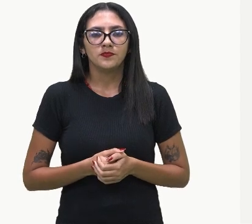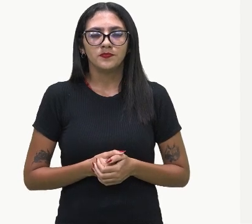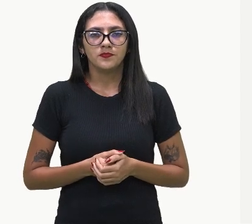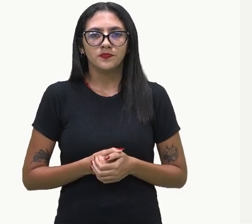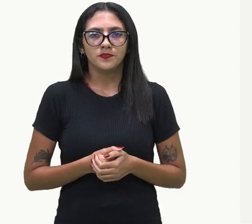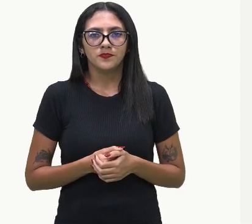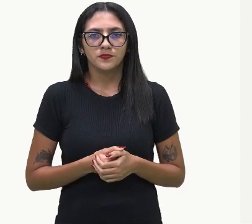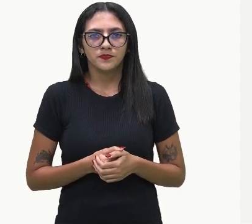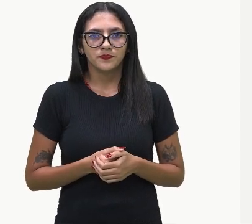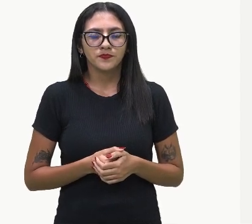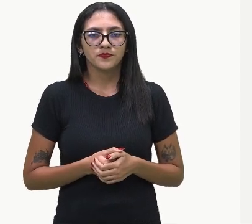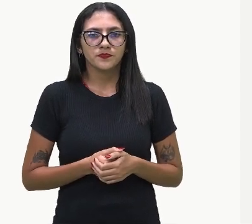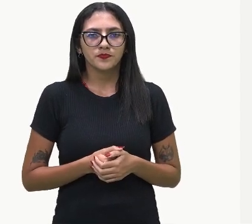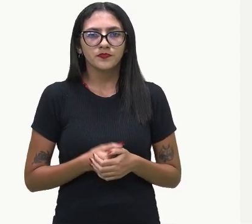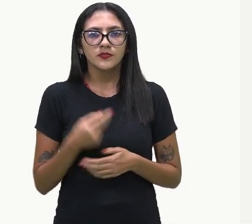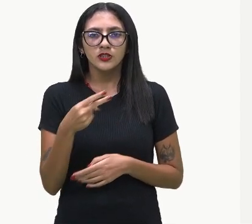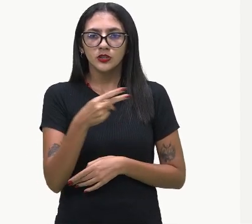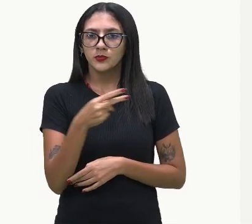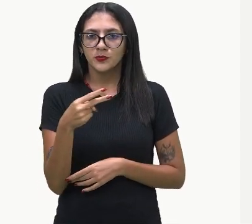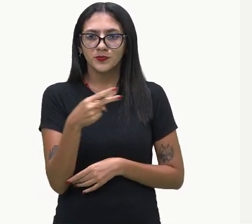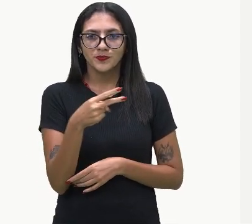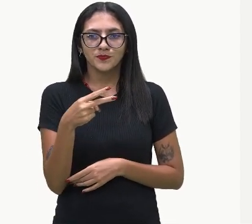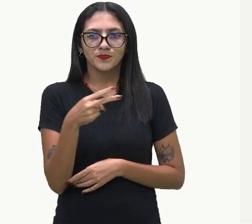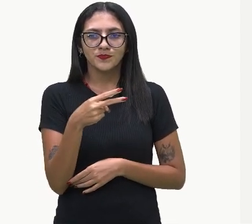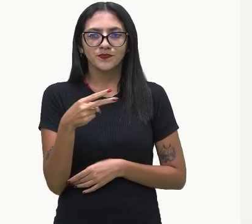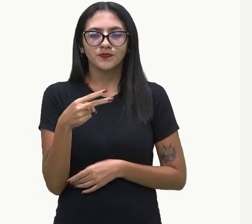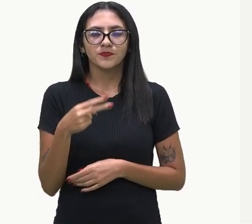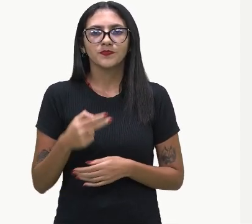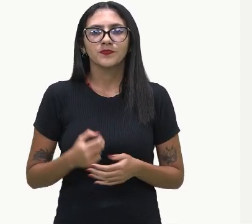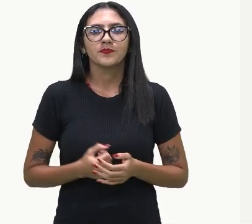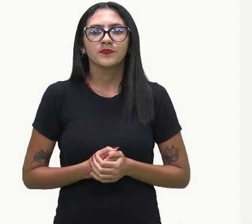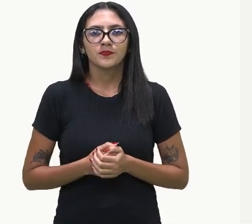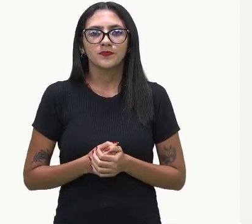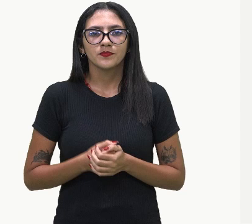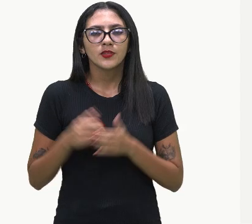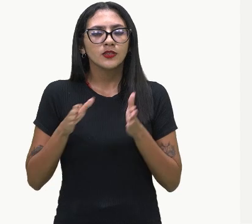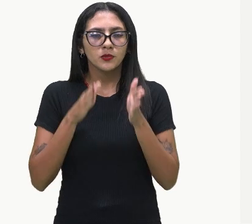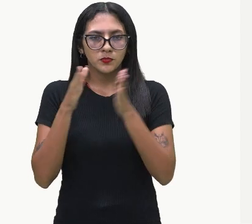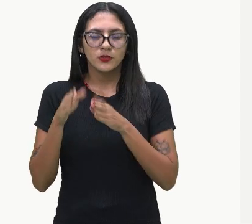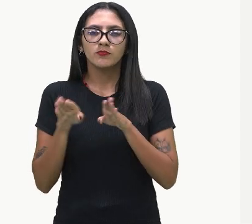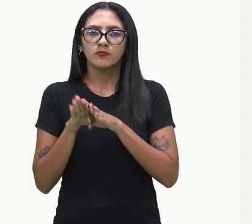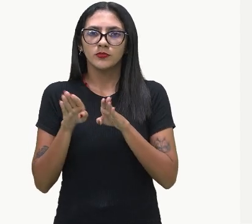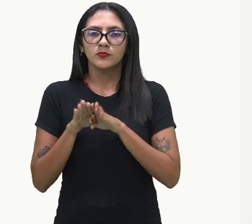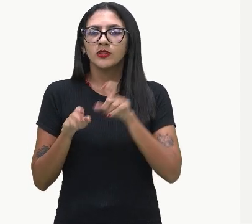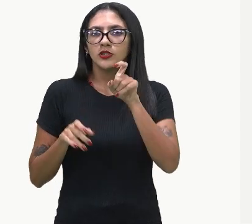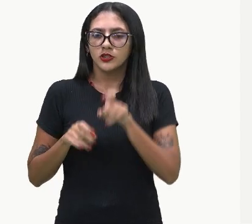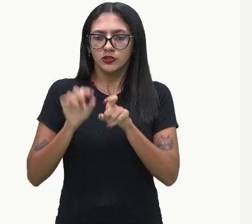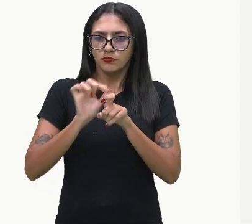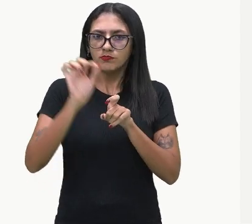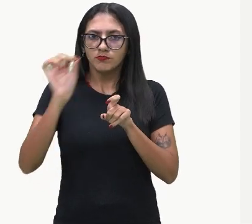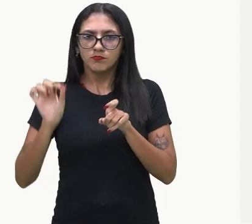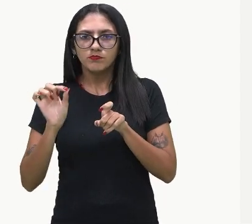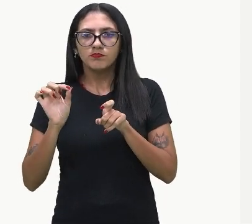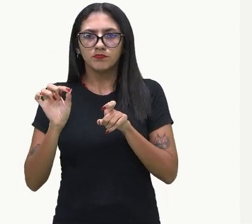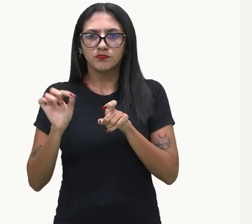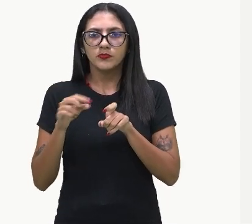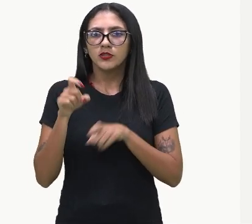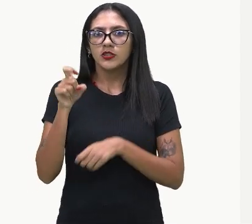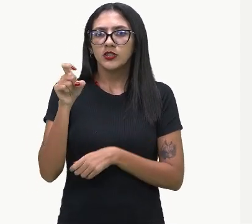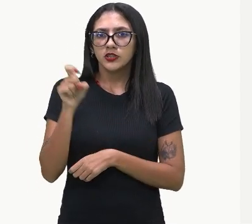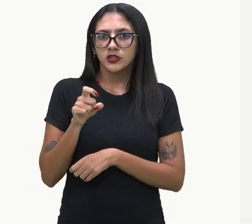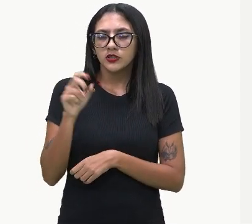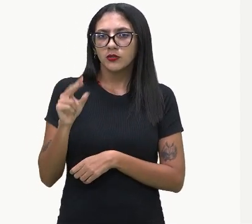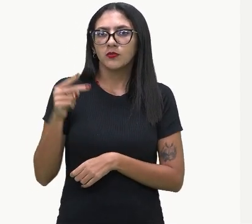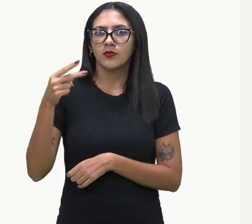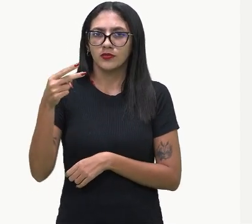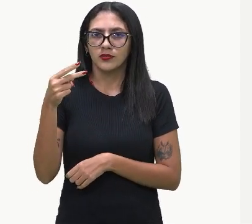Ok? Igual, meu outro lado, ó, também a mesma coisa. X vezes x,